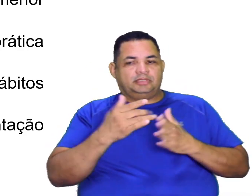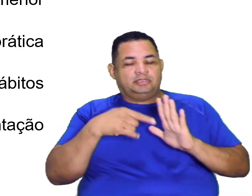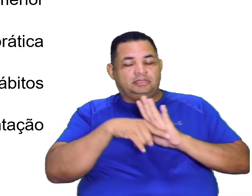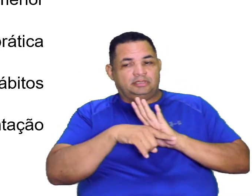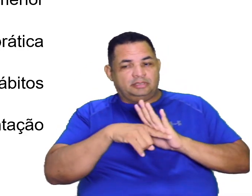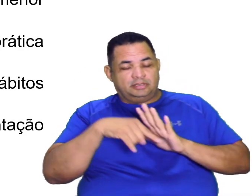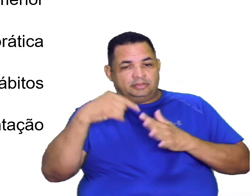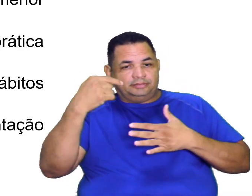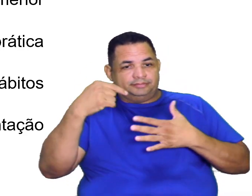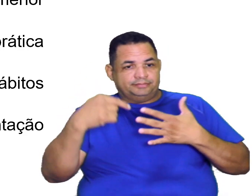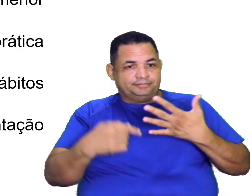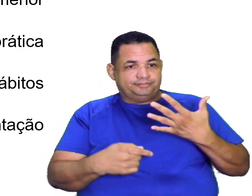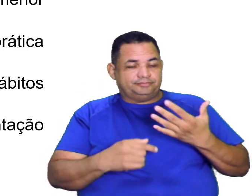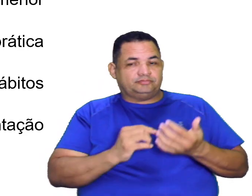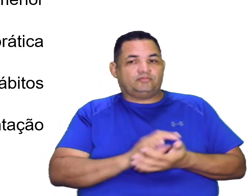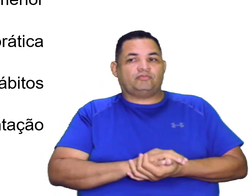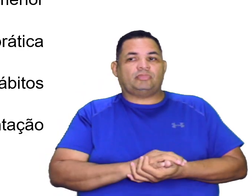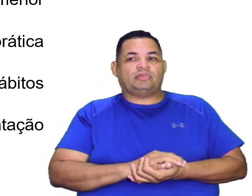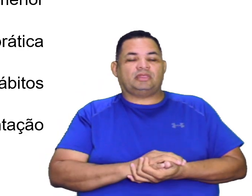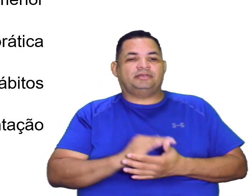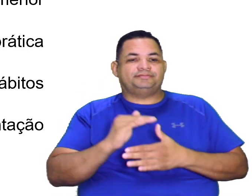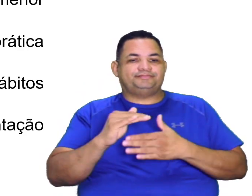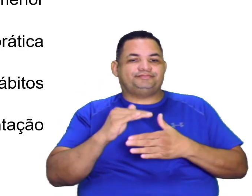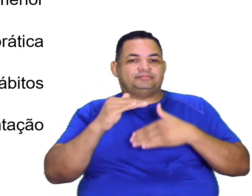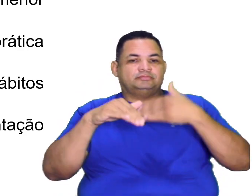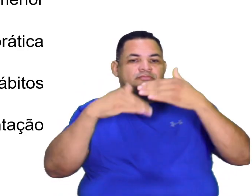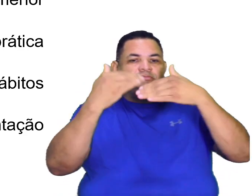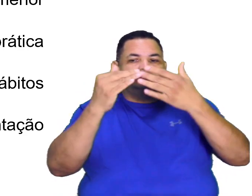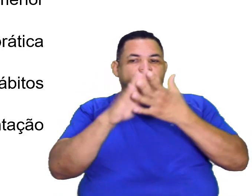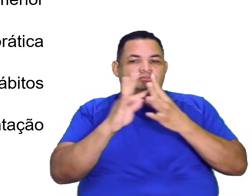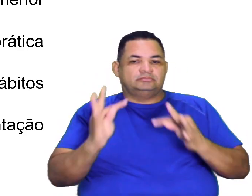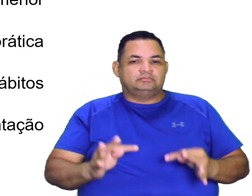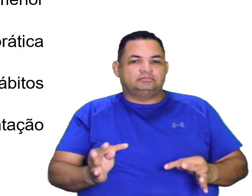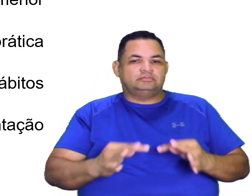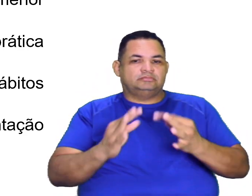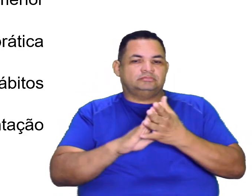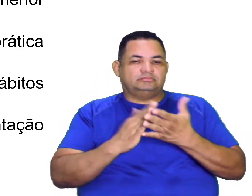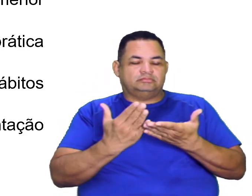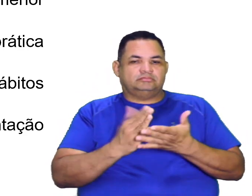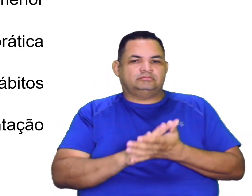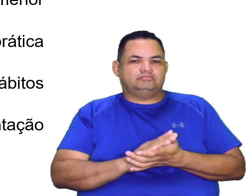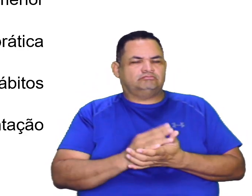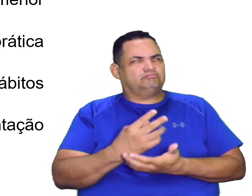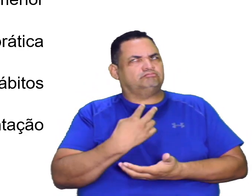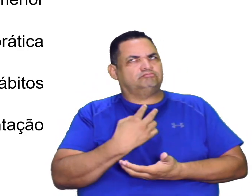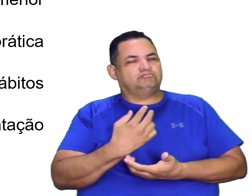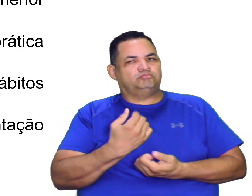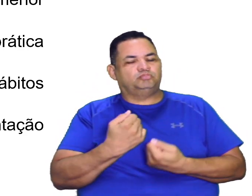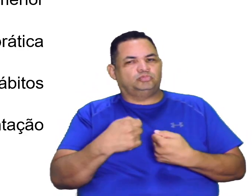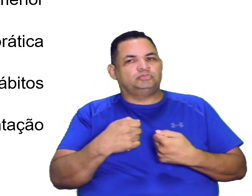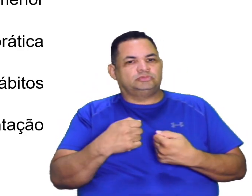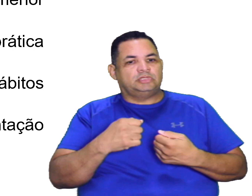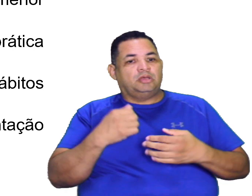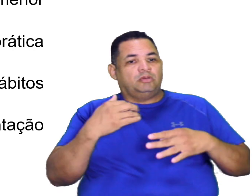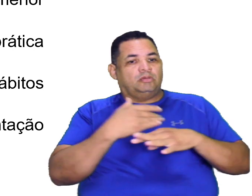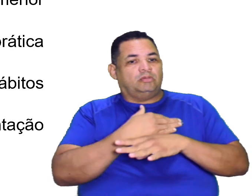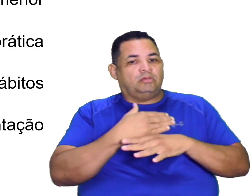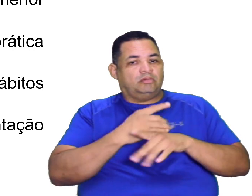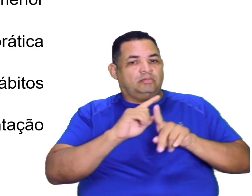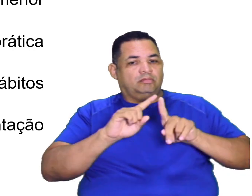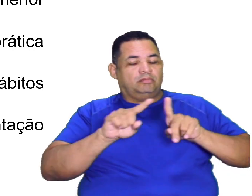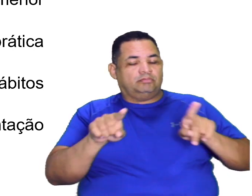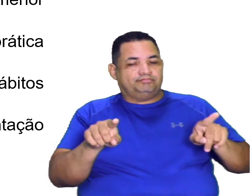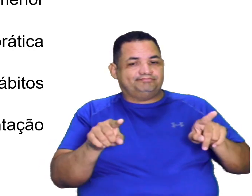as questões e vem a ser o avanço tecnológico. Prof, não poderia ser a urbanização? Poderia, só